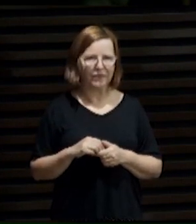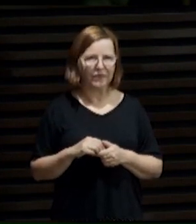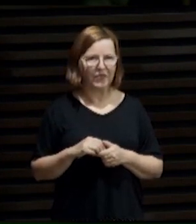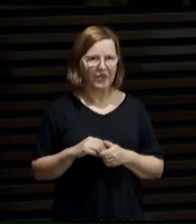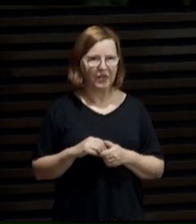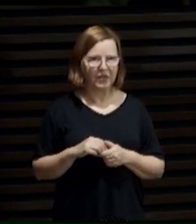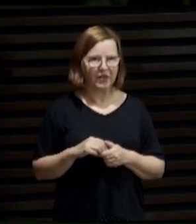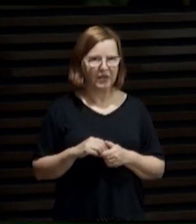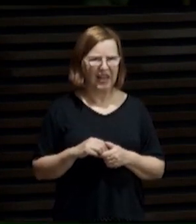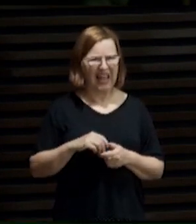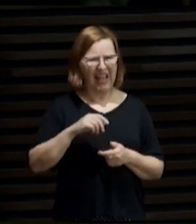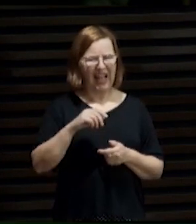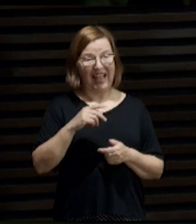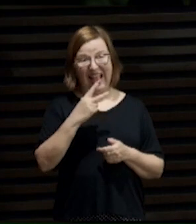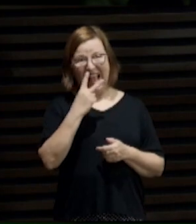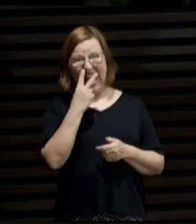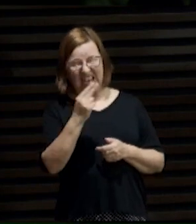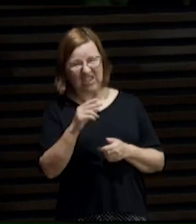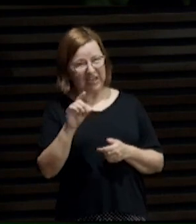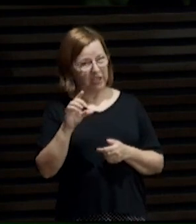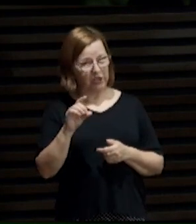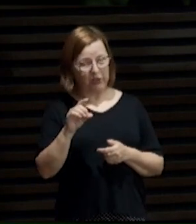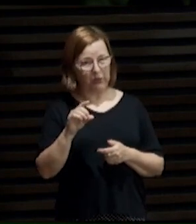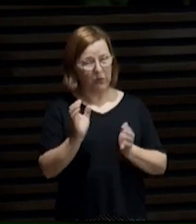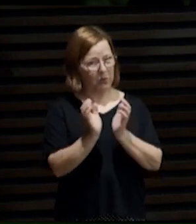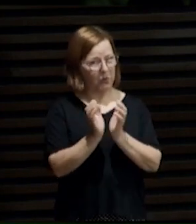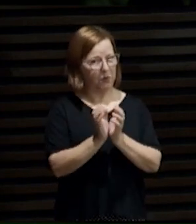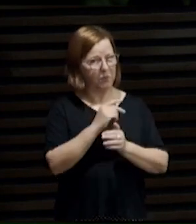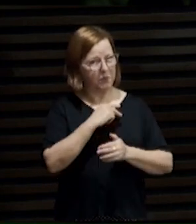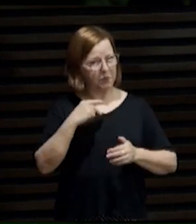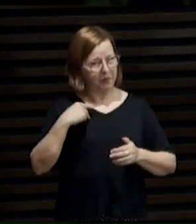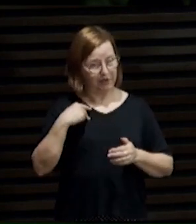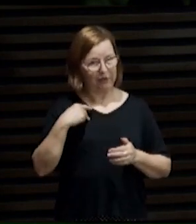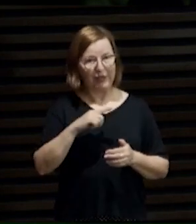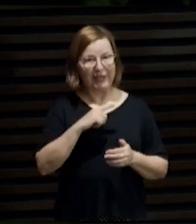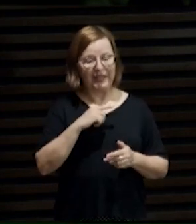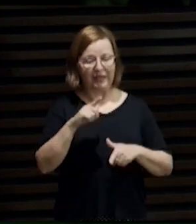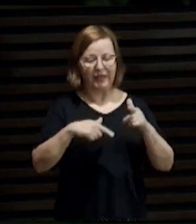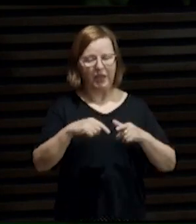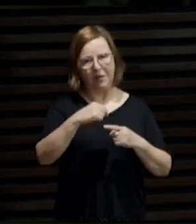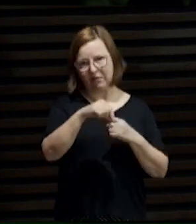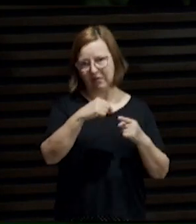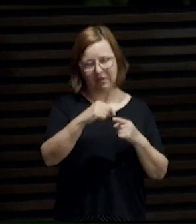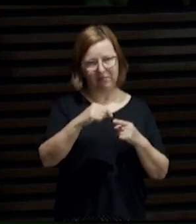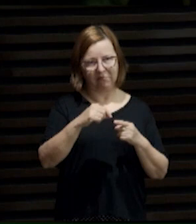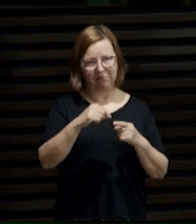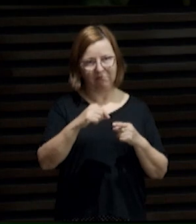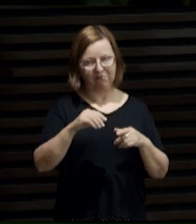clero é quem tem um trabalho santo e todos os outros trabalhos são seculares. Não existe nada secular para quem é santo.